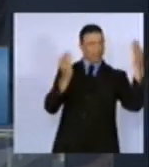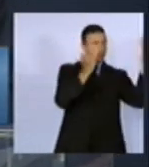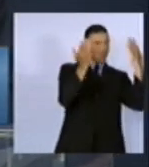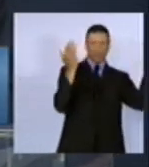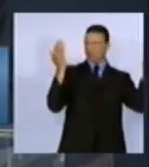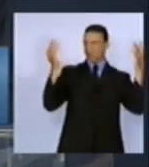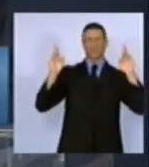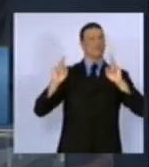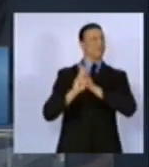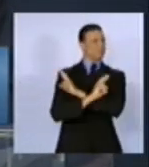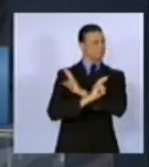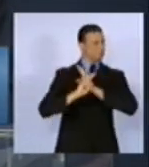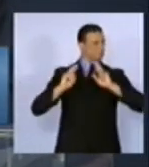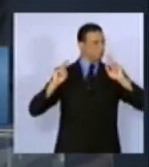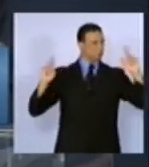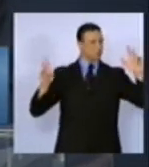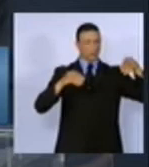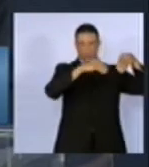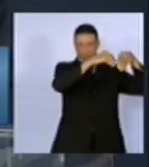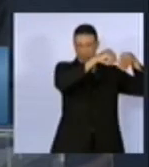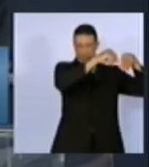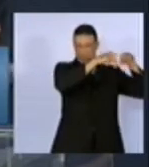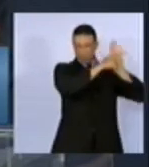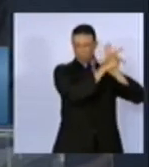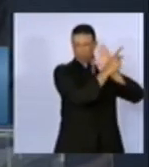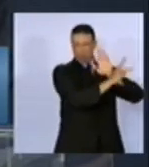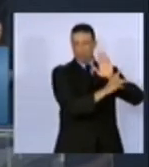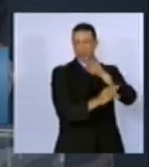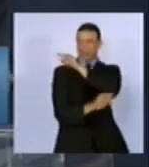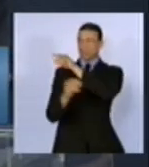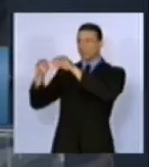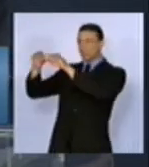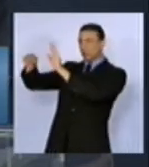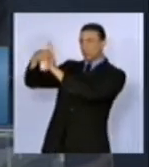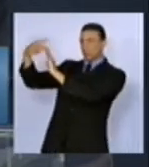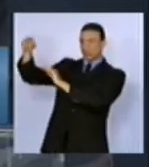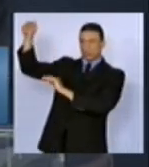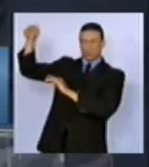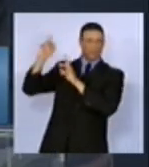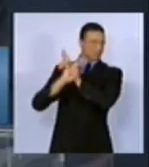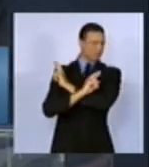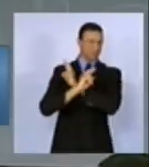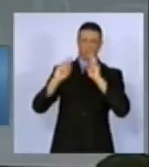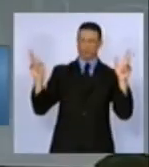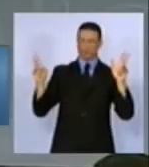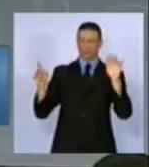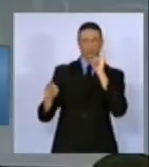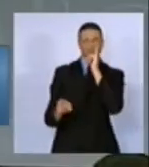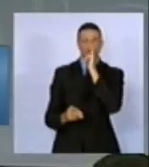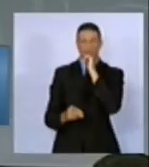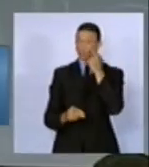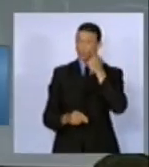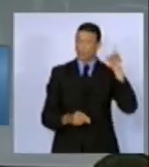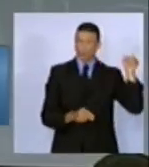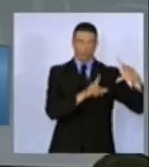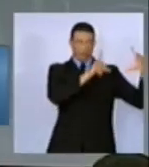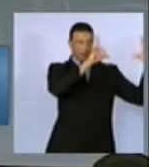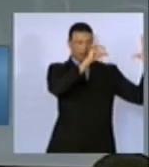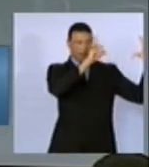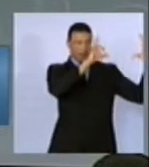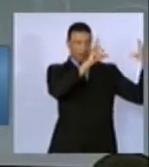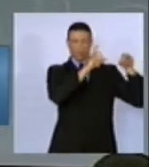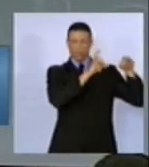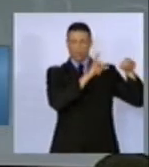região a topografia da nossa região basicamente é essa isso aqui ó justamente um perfil de um pequeno produtor